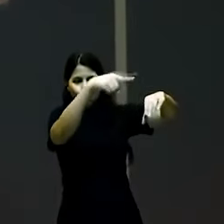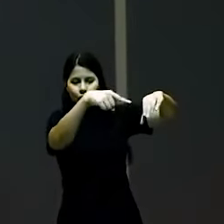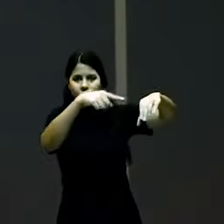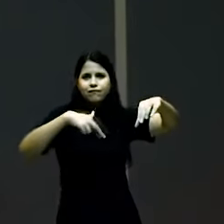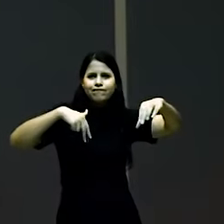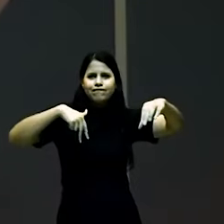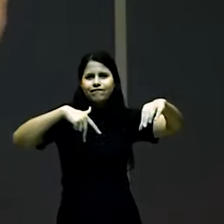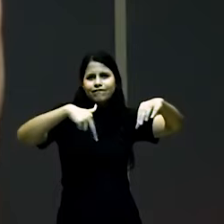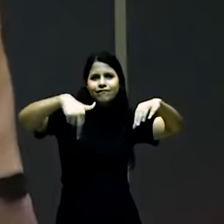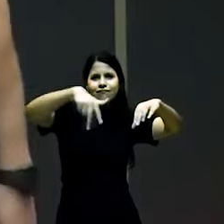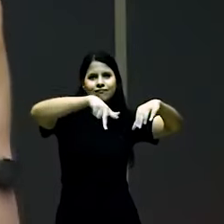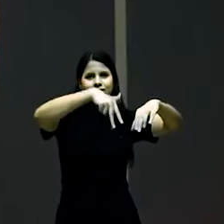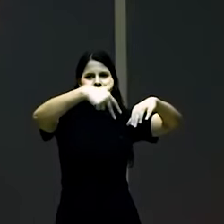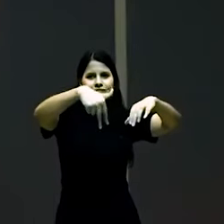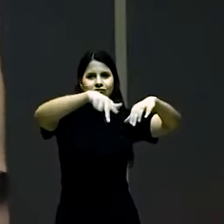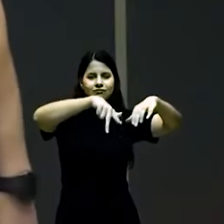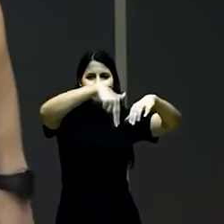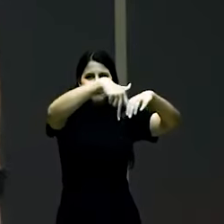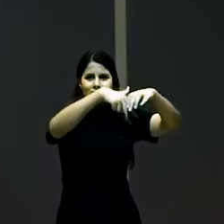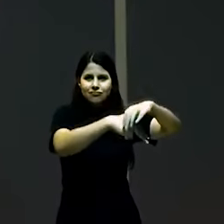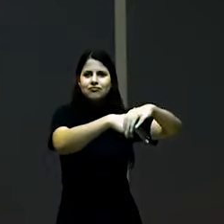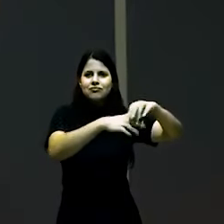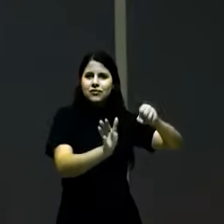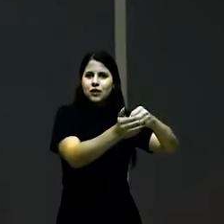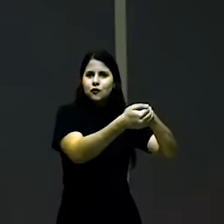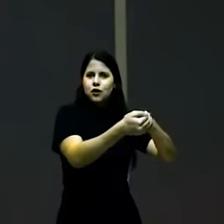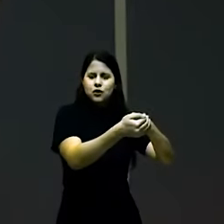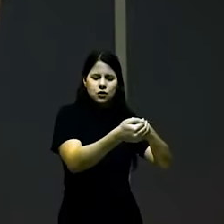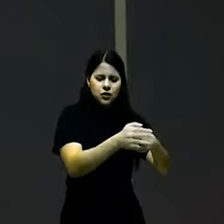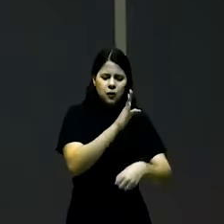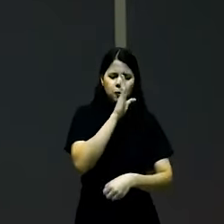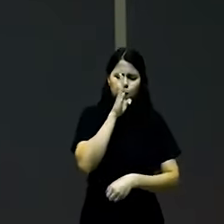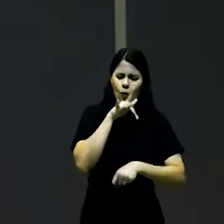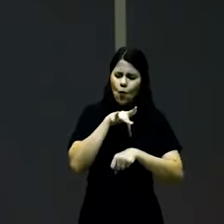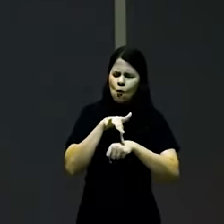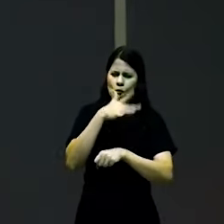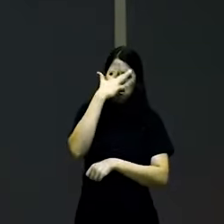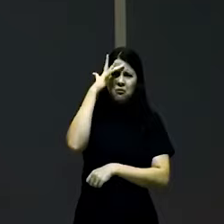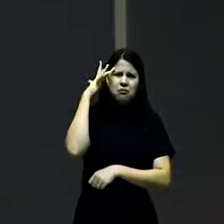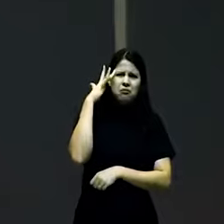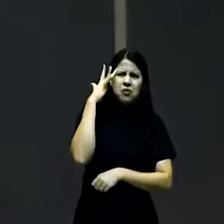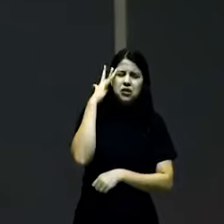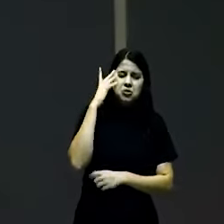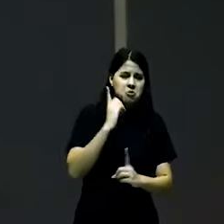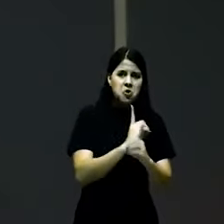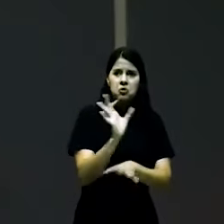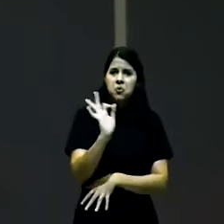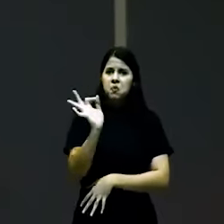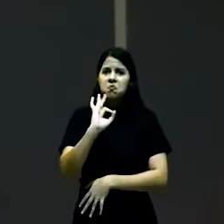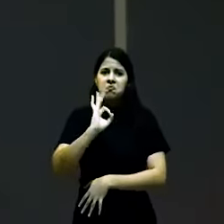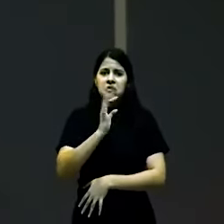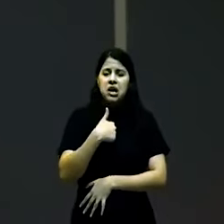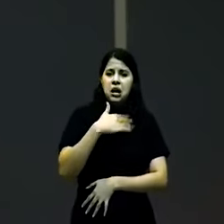Quando ele olha para aquela caverna, ele diz: aqui é o meu lugar de ficar quieto, de ninguém me incomodar, de ninguém me encher,